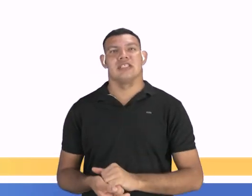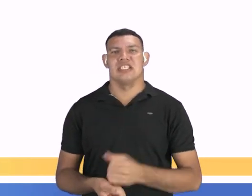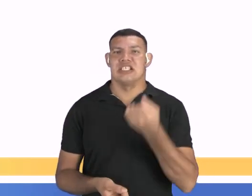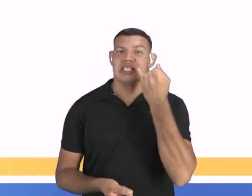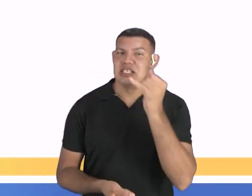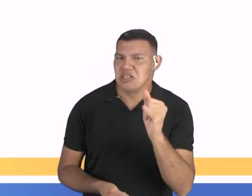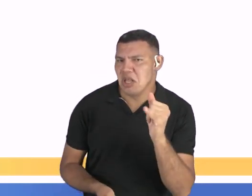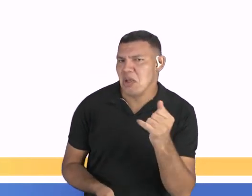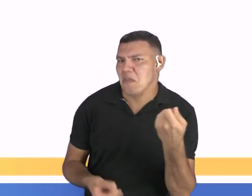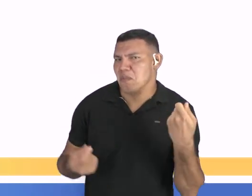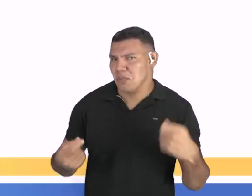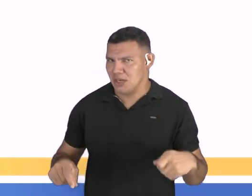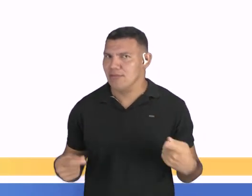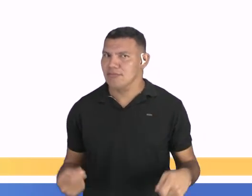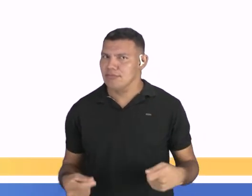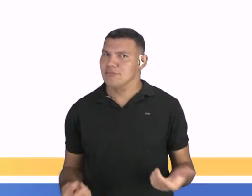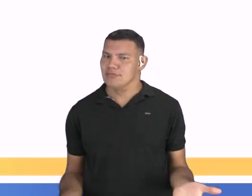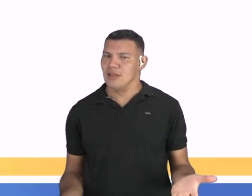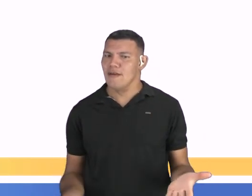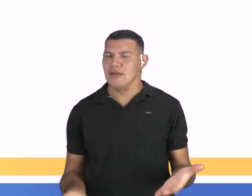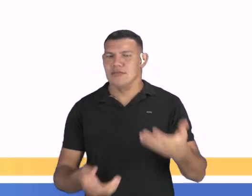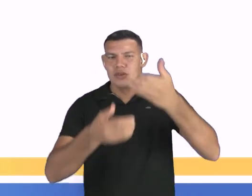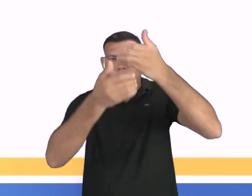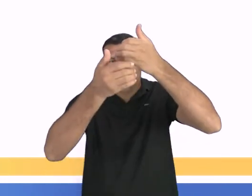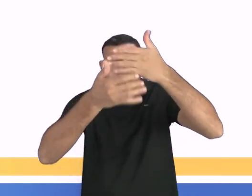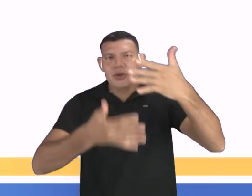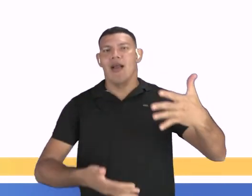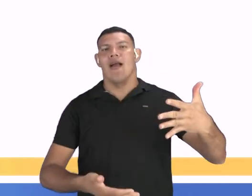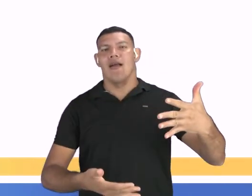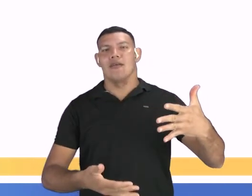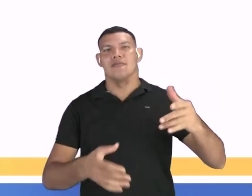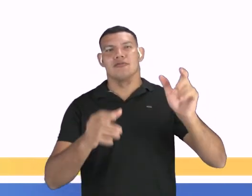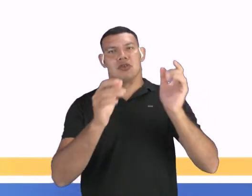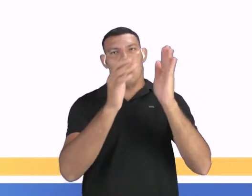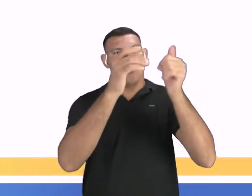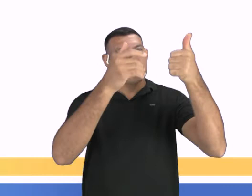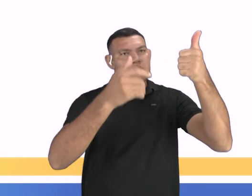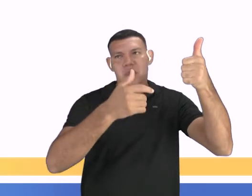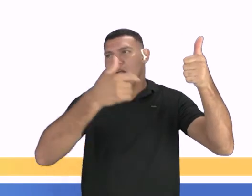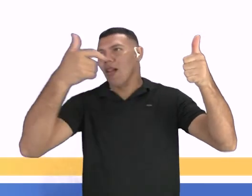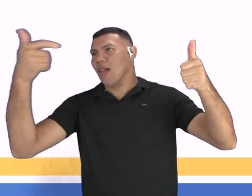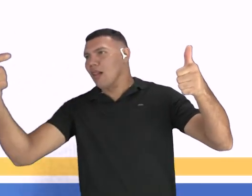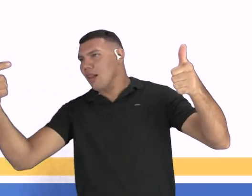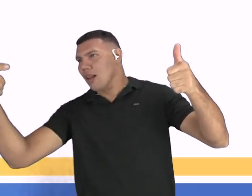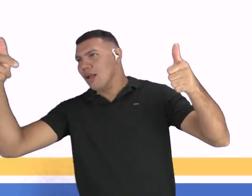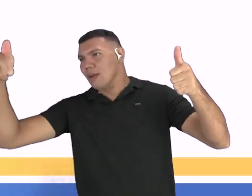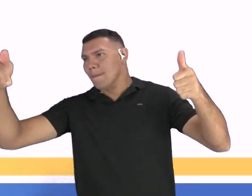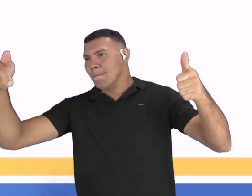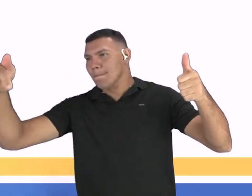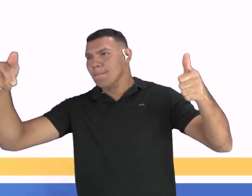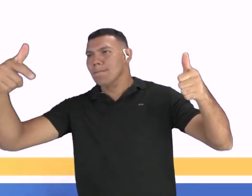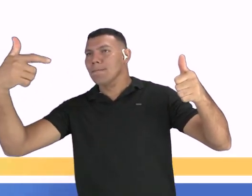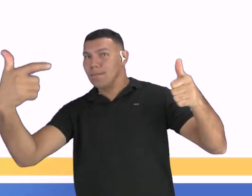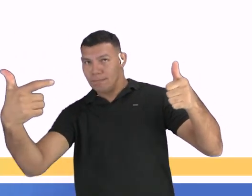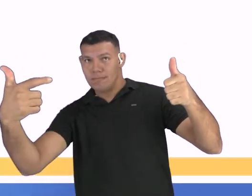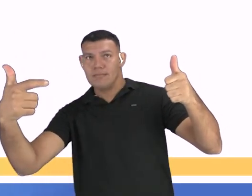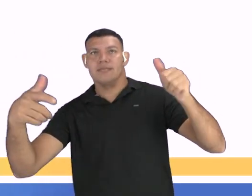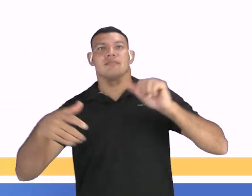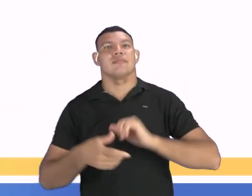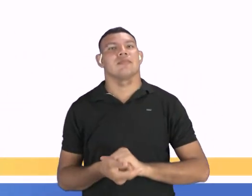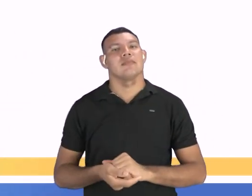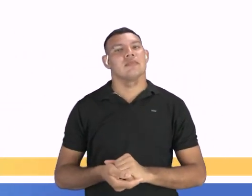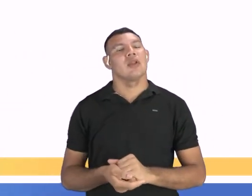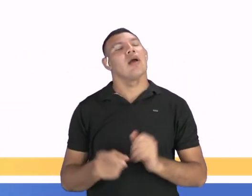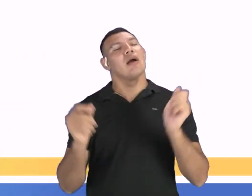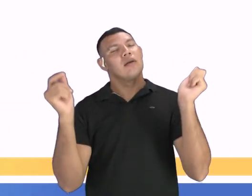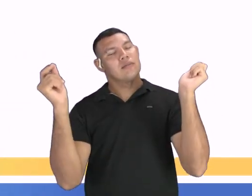construir todos os divisores de um número, talvez esse esqueminha aí que nós apresentamos te auxilie, né,